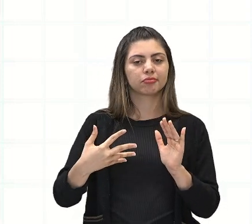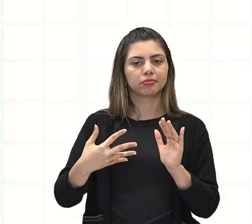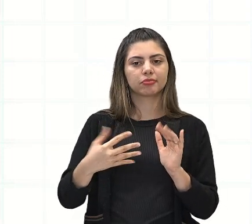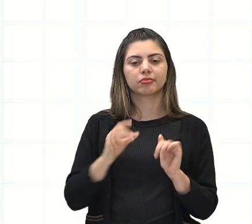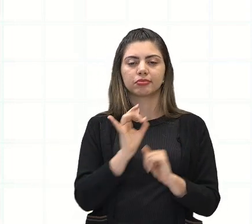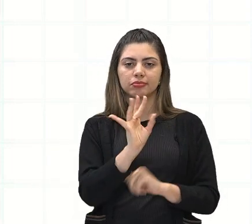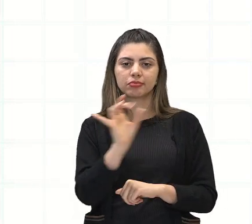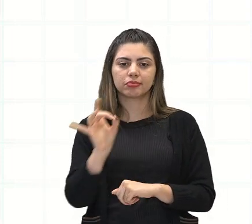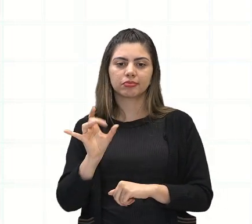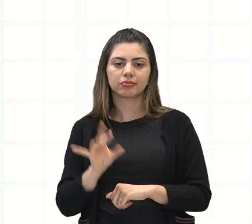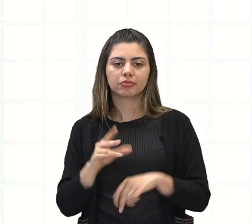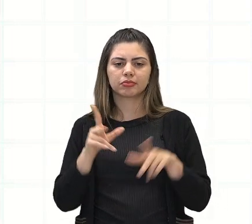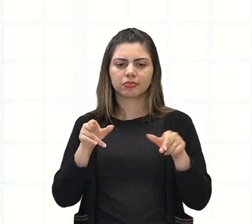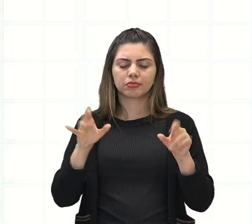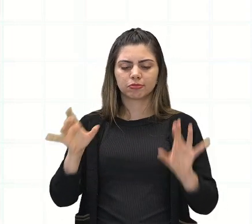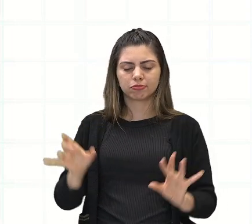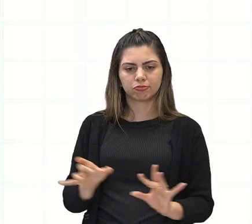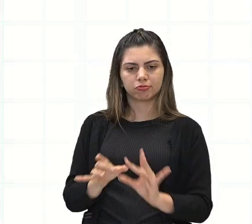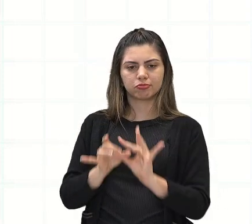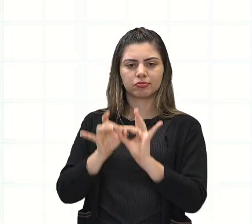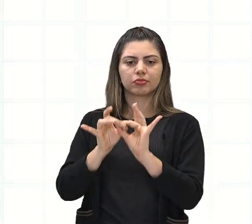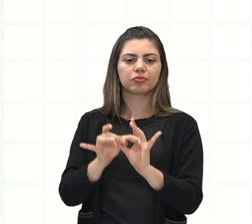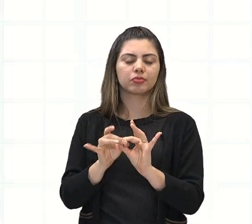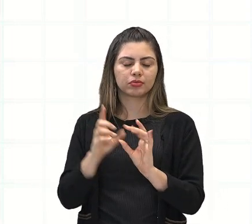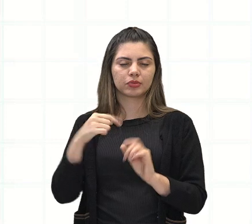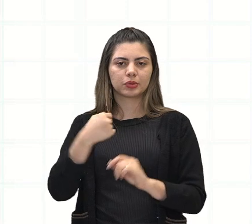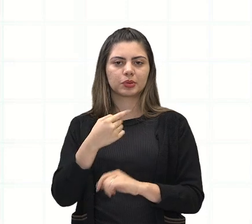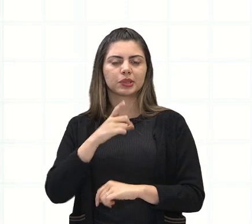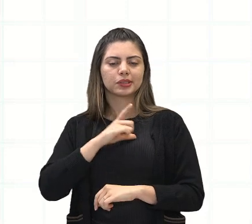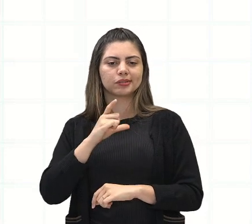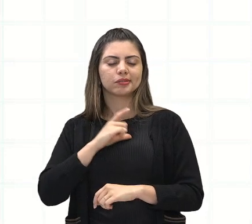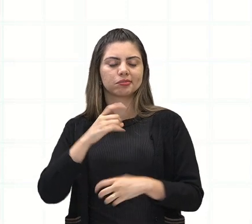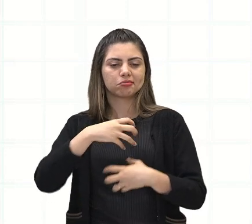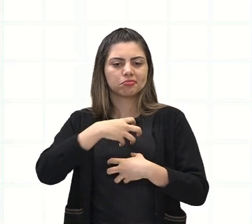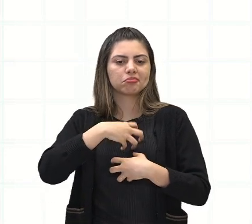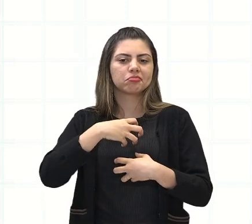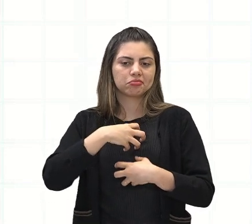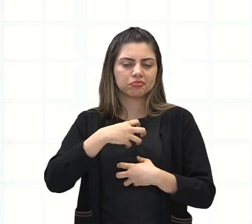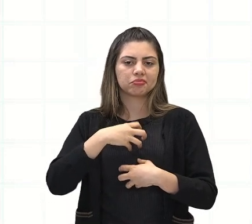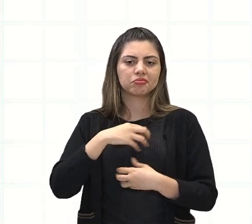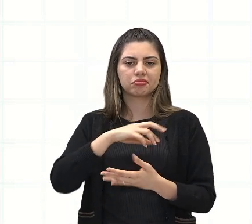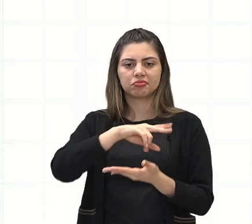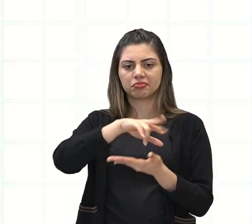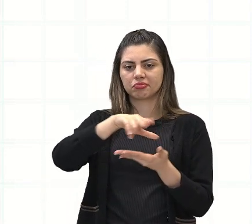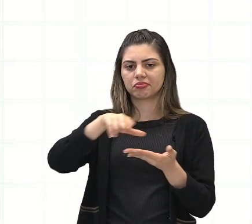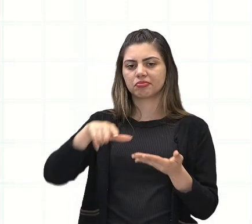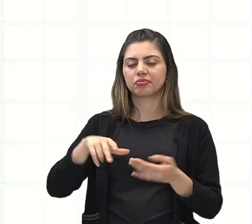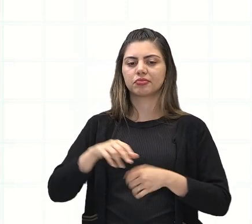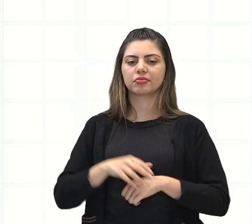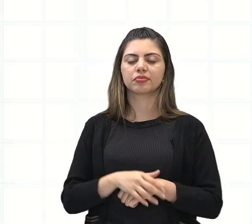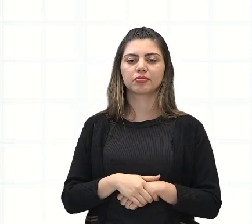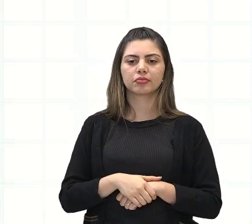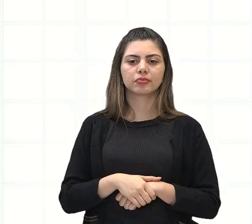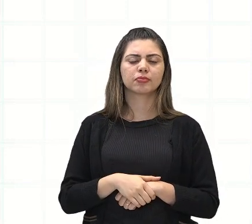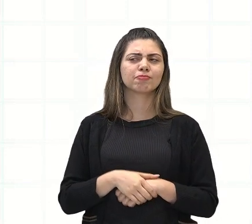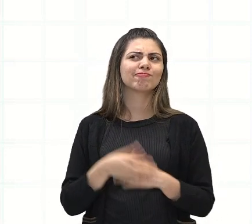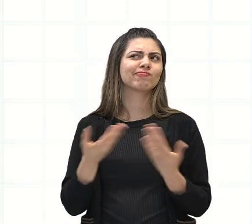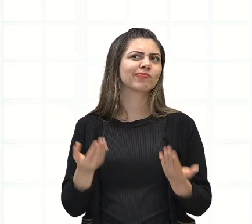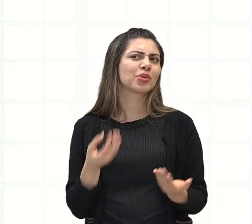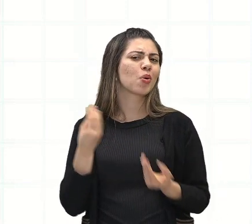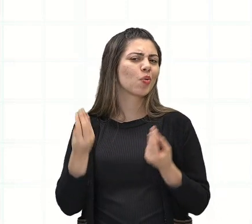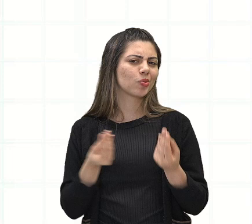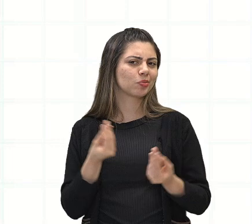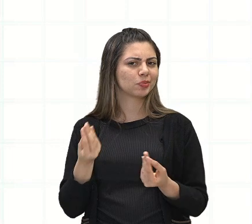outro, criando uma associação incomum entre experiências sensoriais distintas. Como